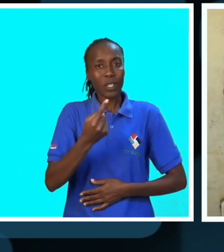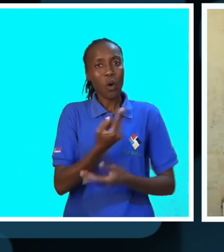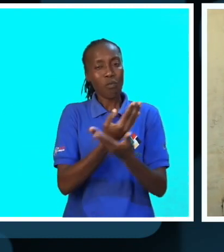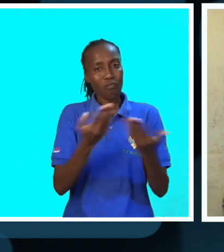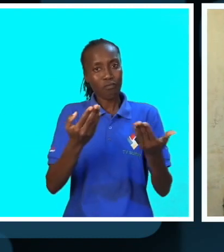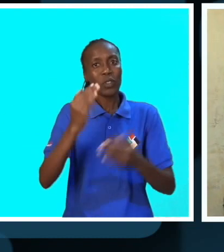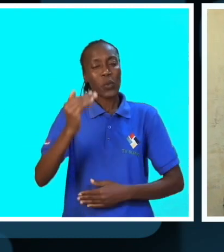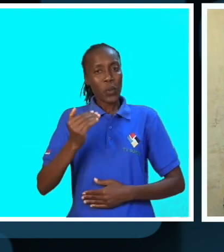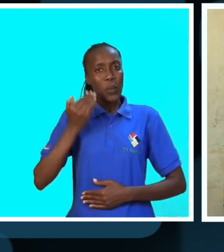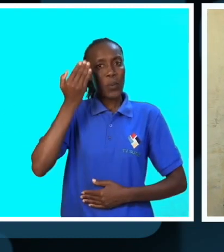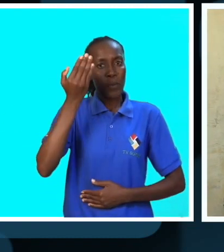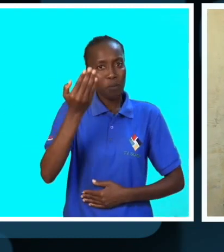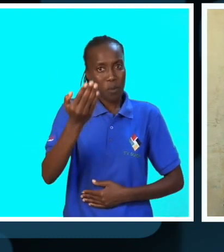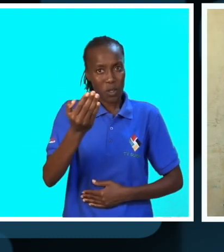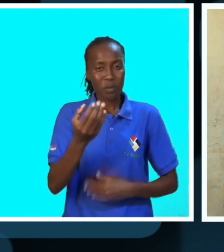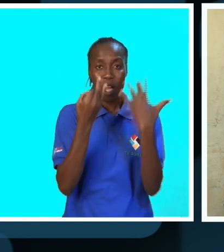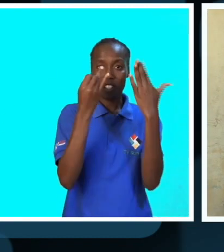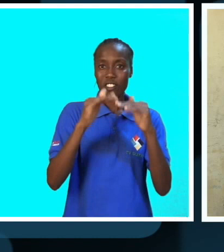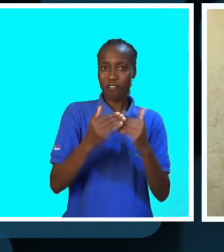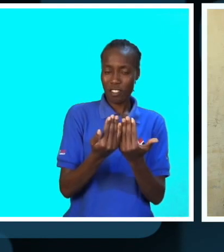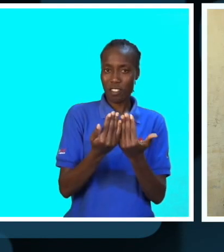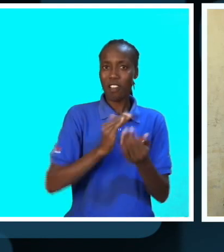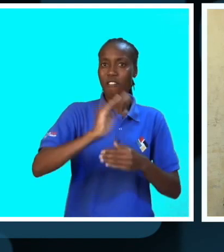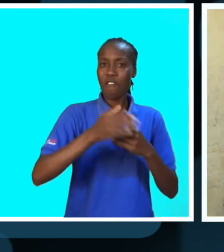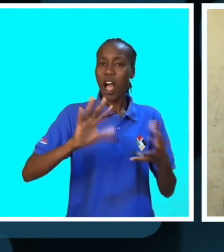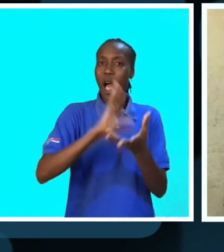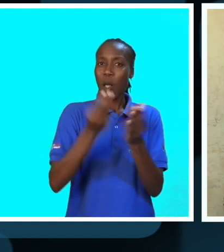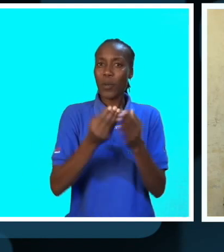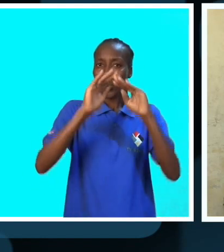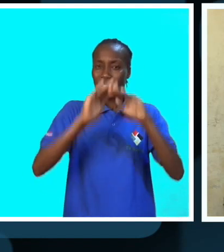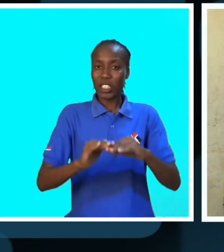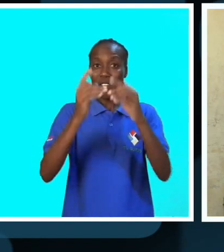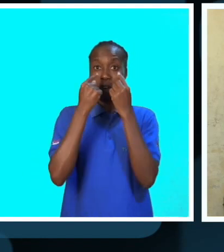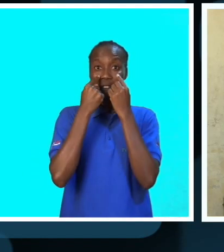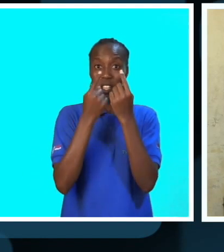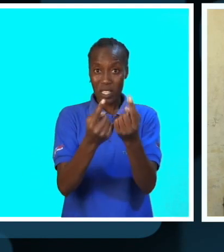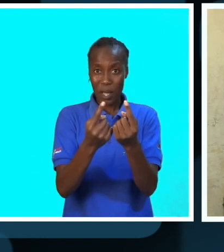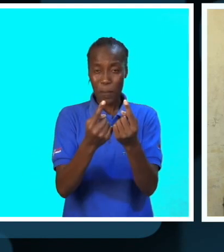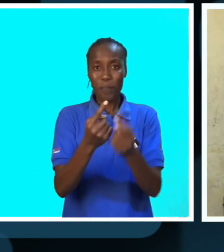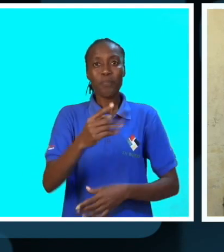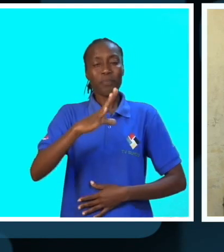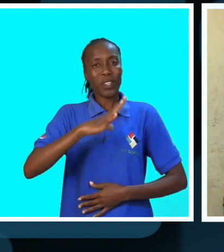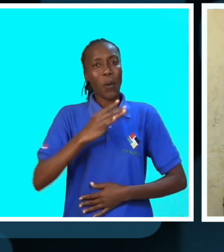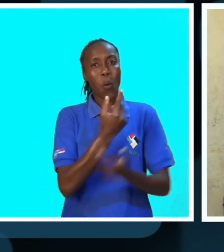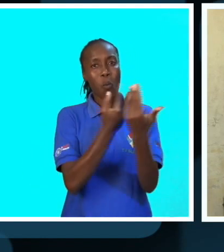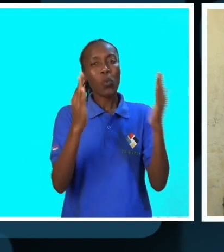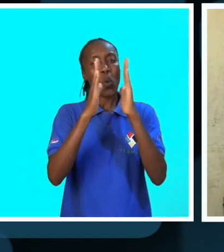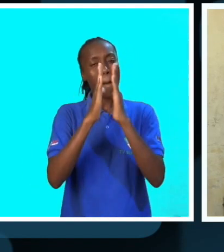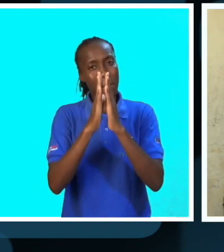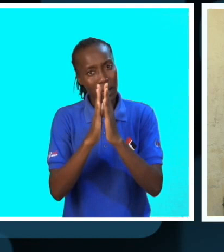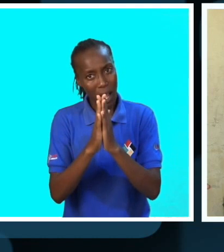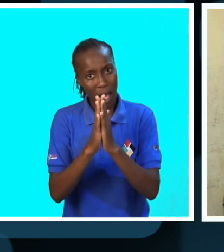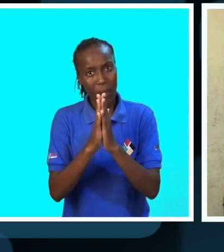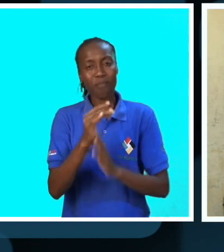de Inhambane, nós nos despedimos com promessa de cá voltar daqui a 7 dias. A todos que estiveram na nossa